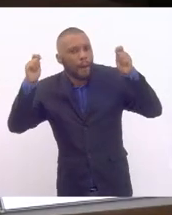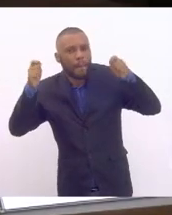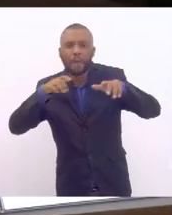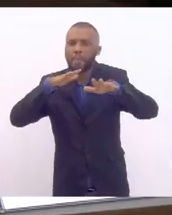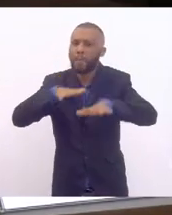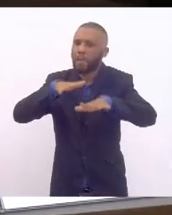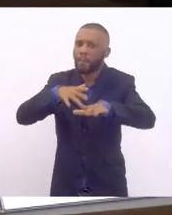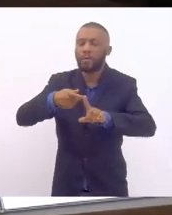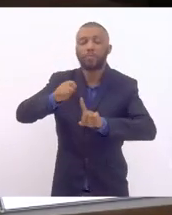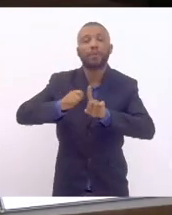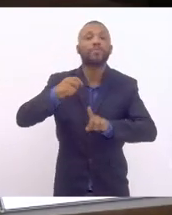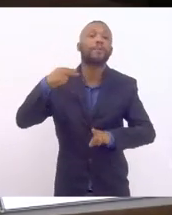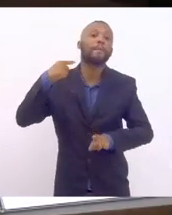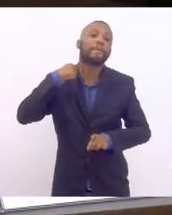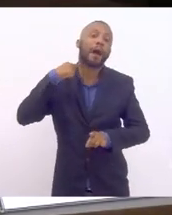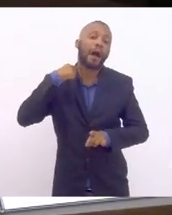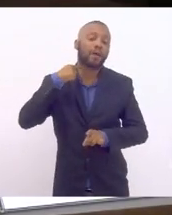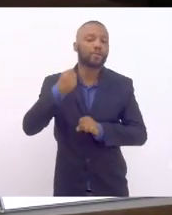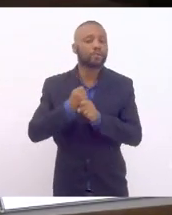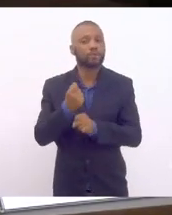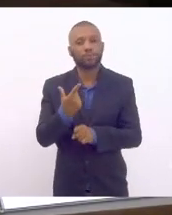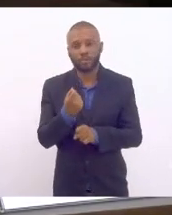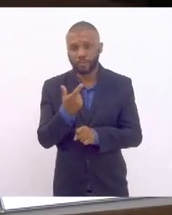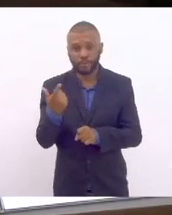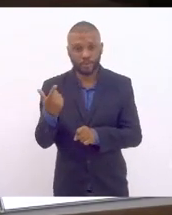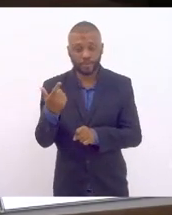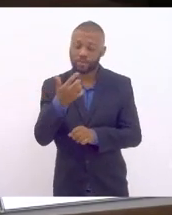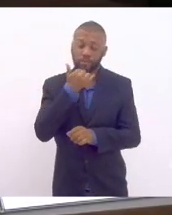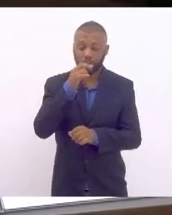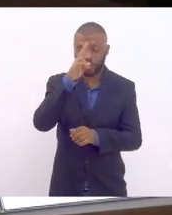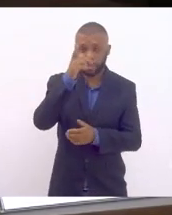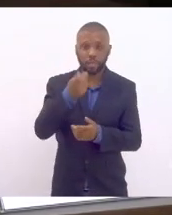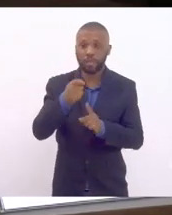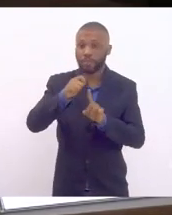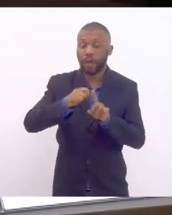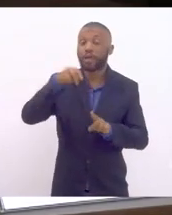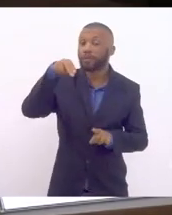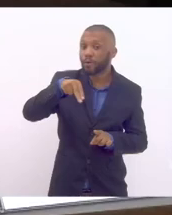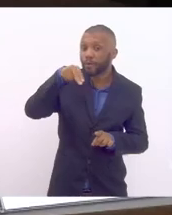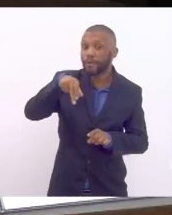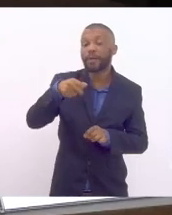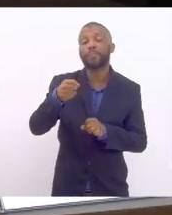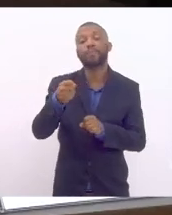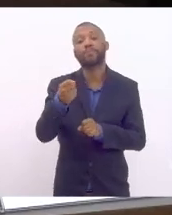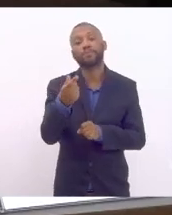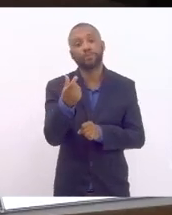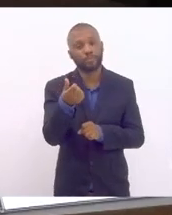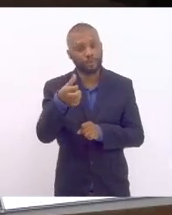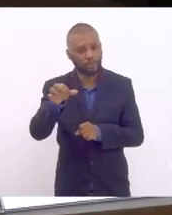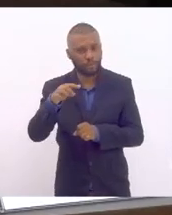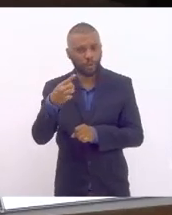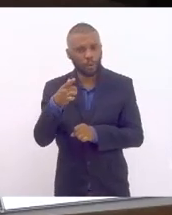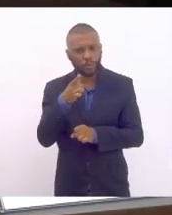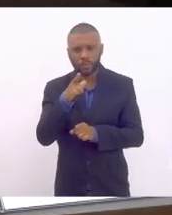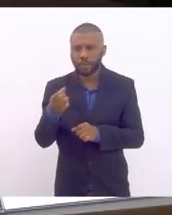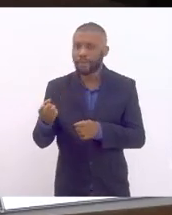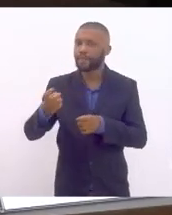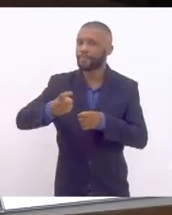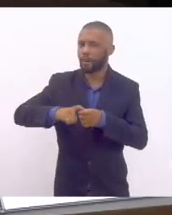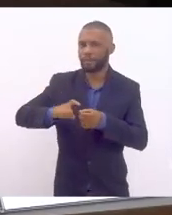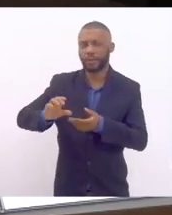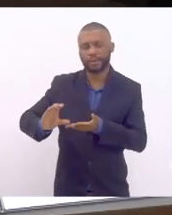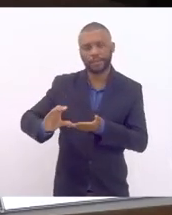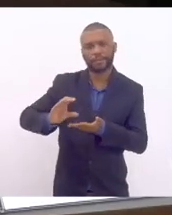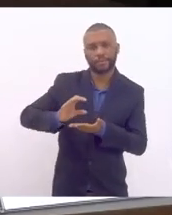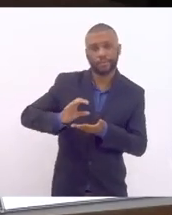em Maio de dois de 2020 especialmente em novembro de 2019 conseguimos a recuperação desse